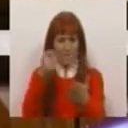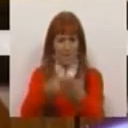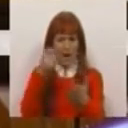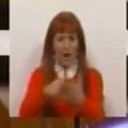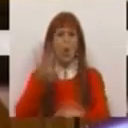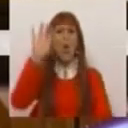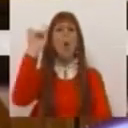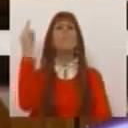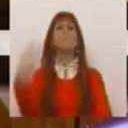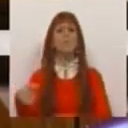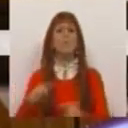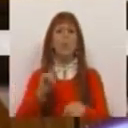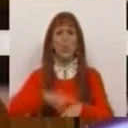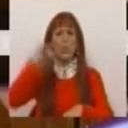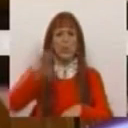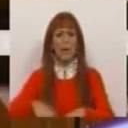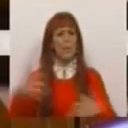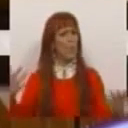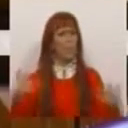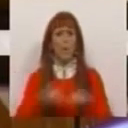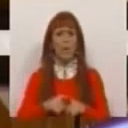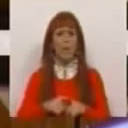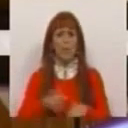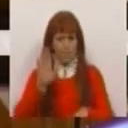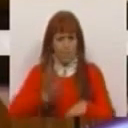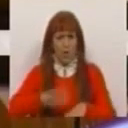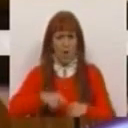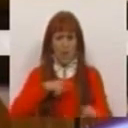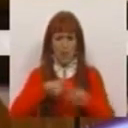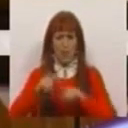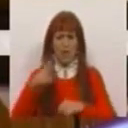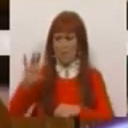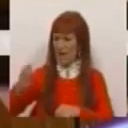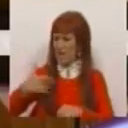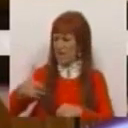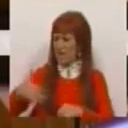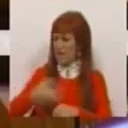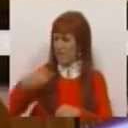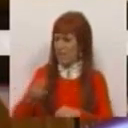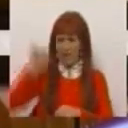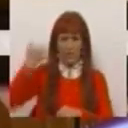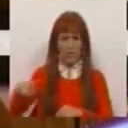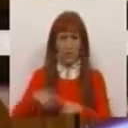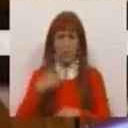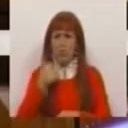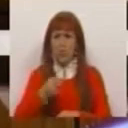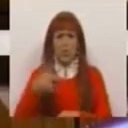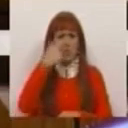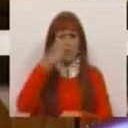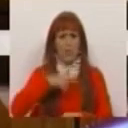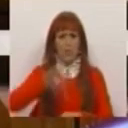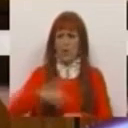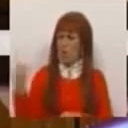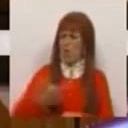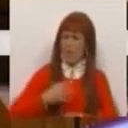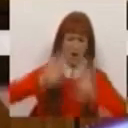propina aconteceu no momento em que, por força da política de PSD e CDS-PP, muitos portugueses